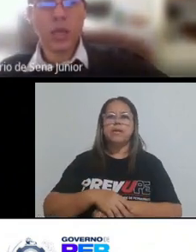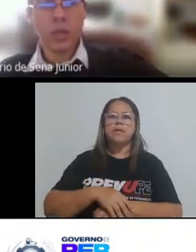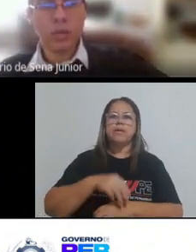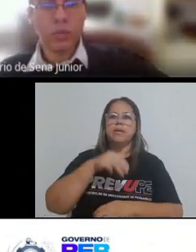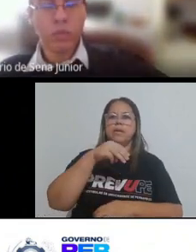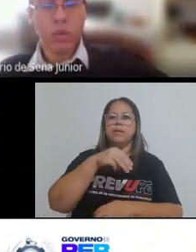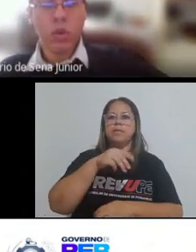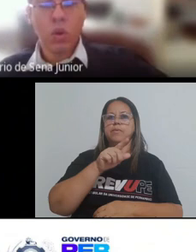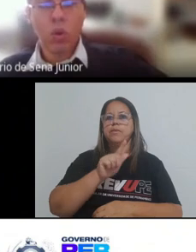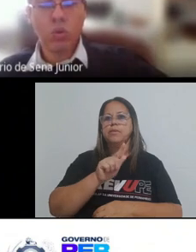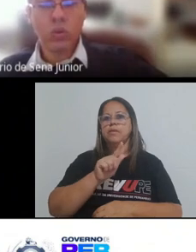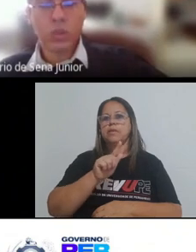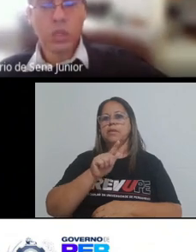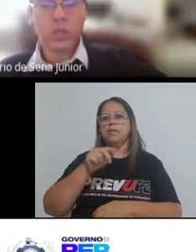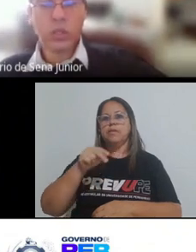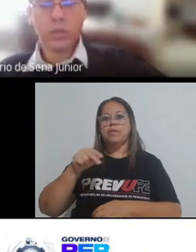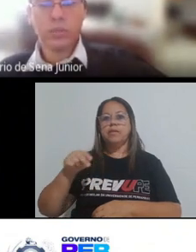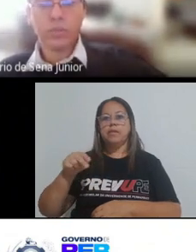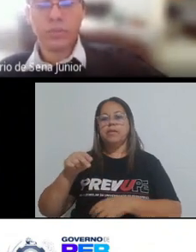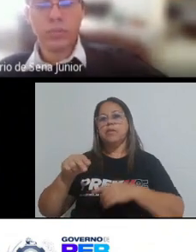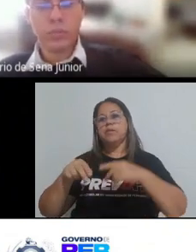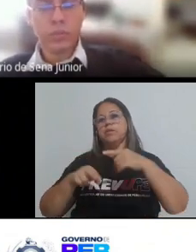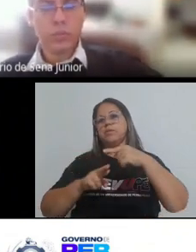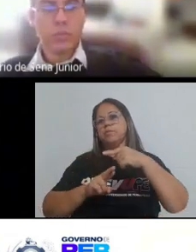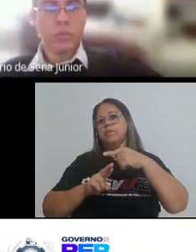r, quadrado, ou seja,